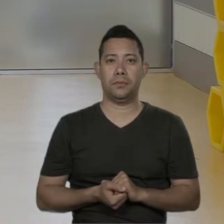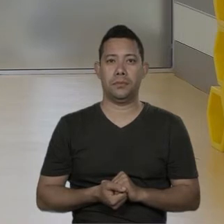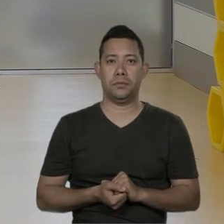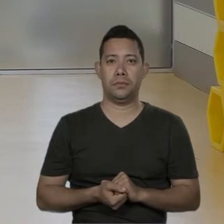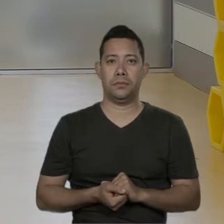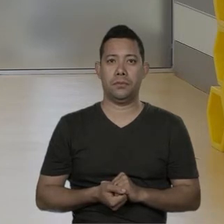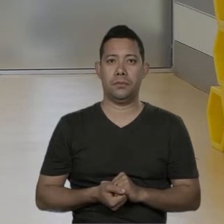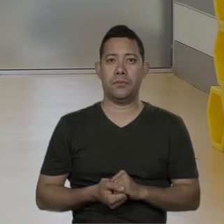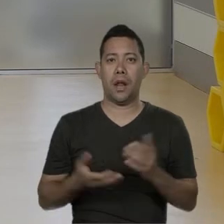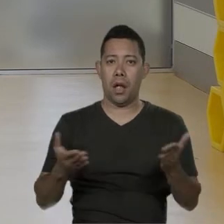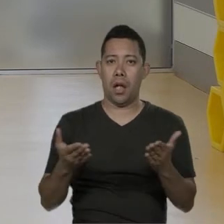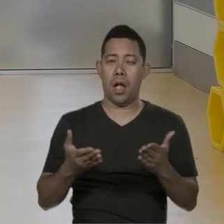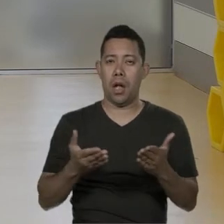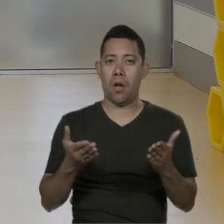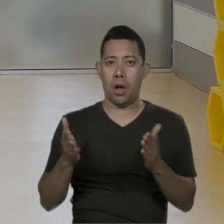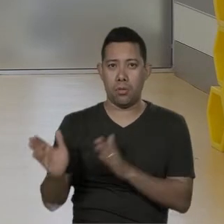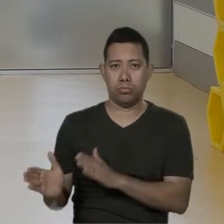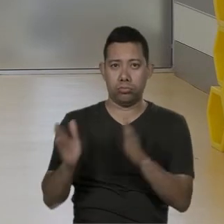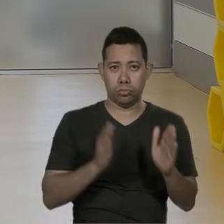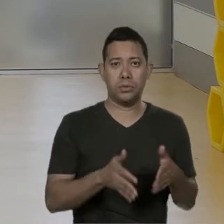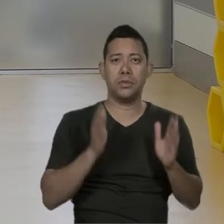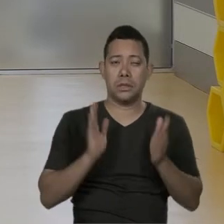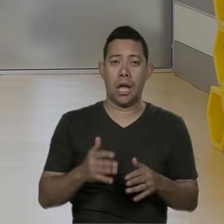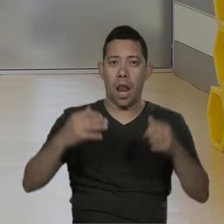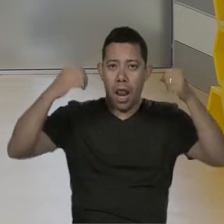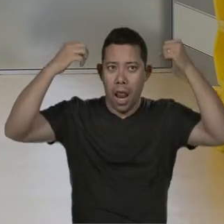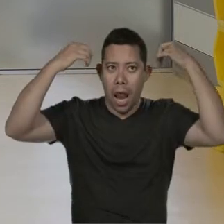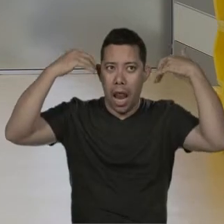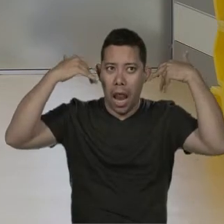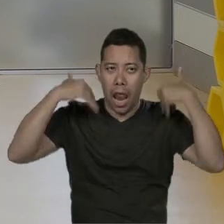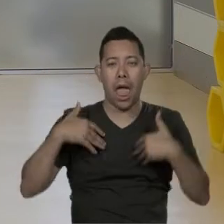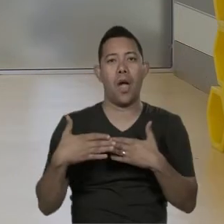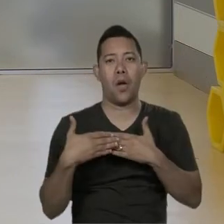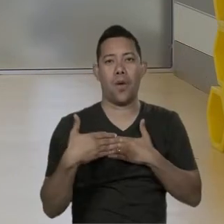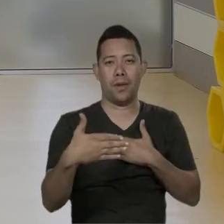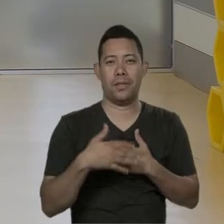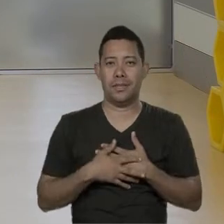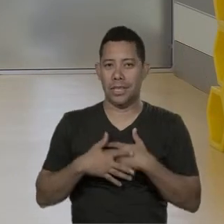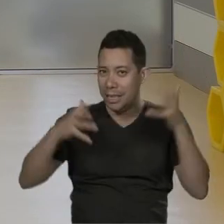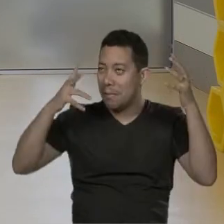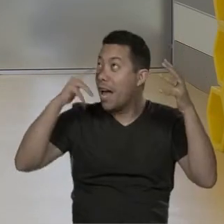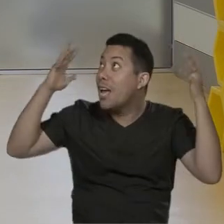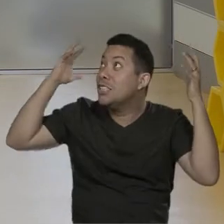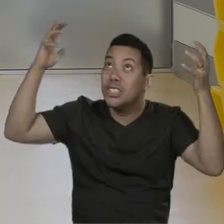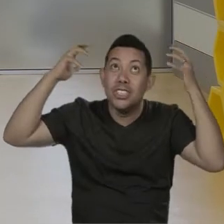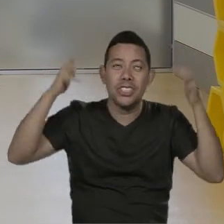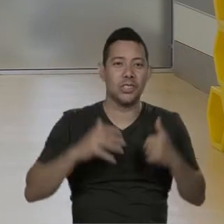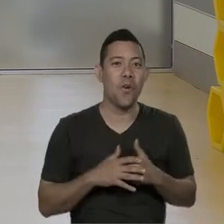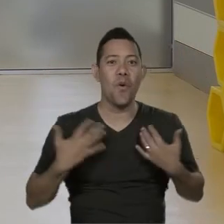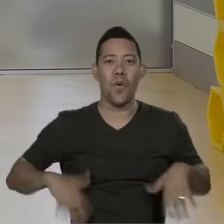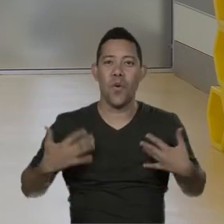Segunda etapa, né? Segunda. Ó, começou a suar aqui. Chovendo por aí? Ah, acho que até o